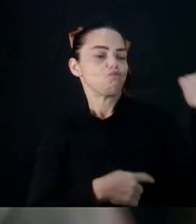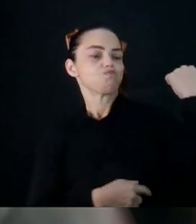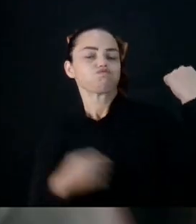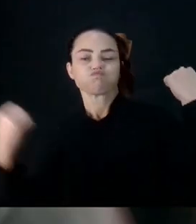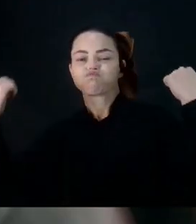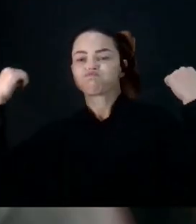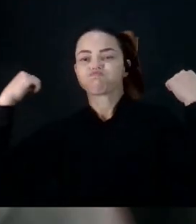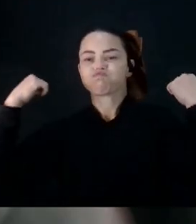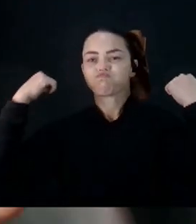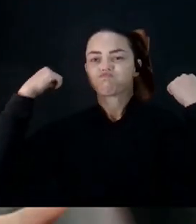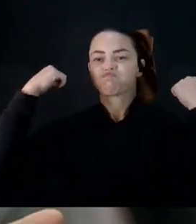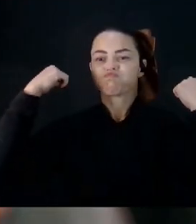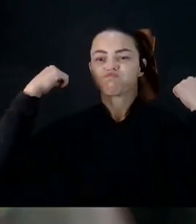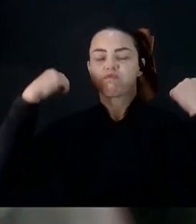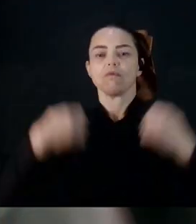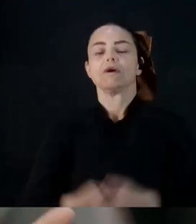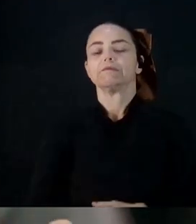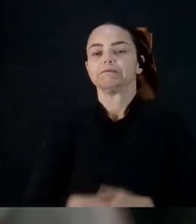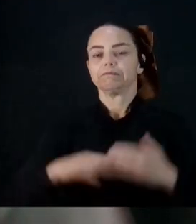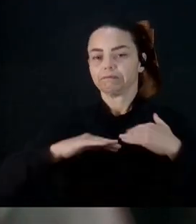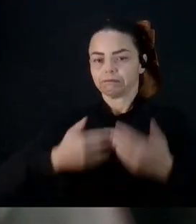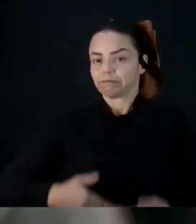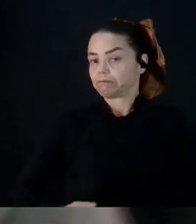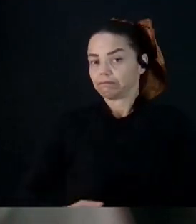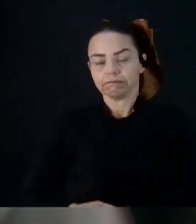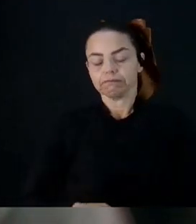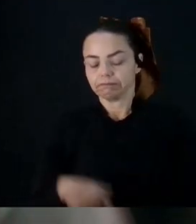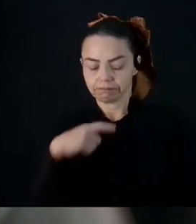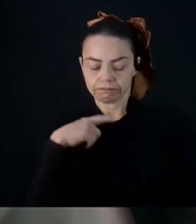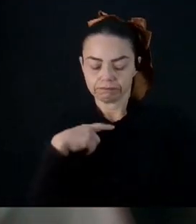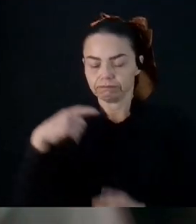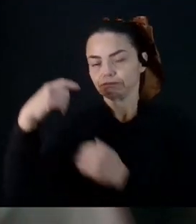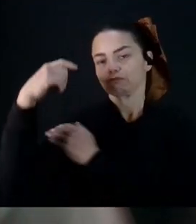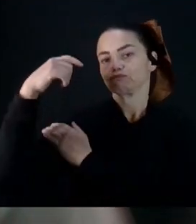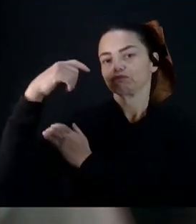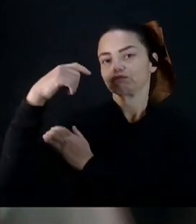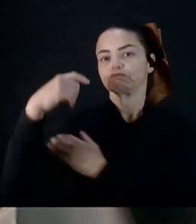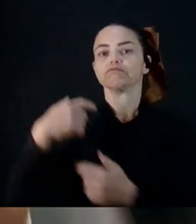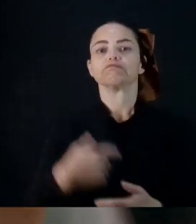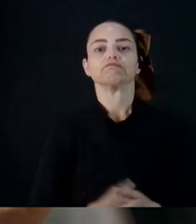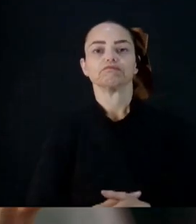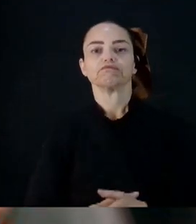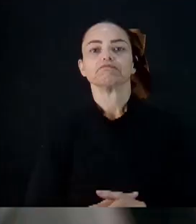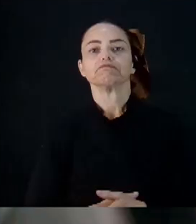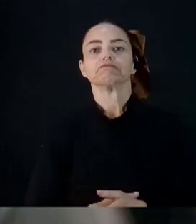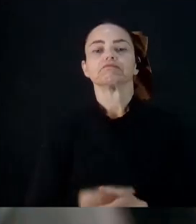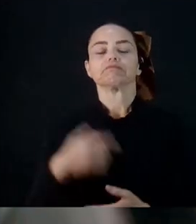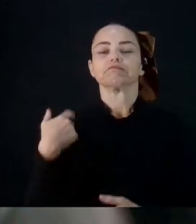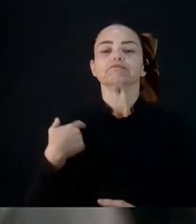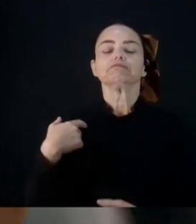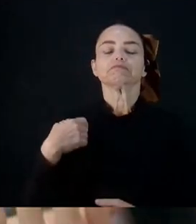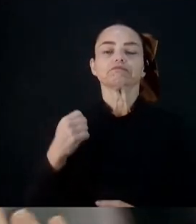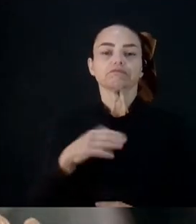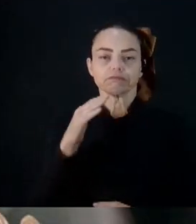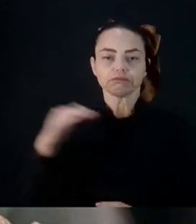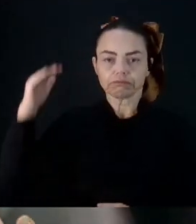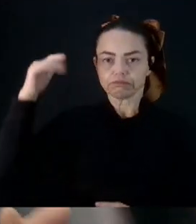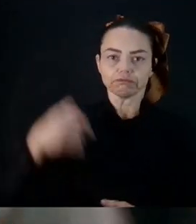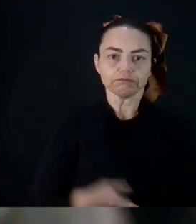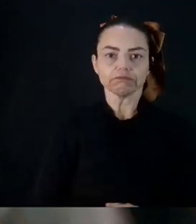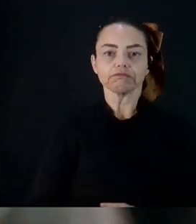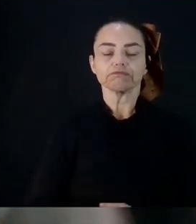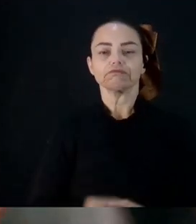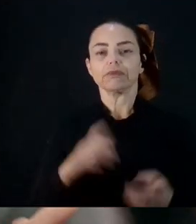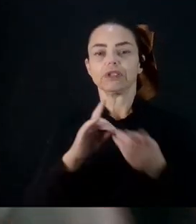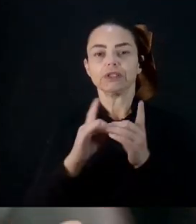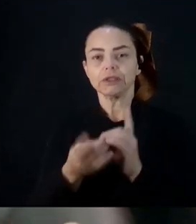ó. E nem sempre o corpo fisiologicamente vai ter aquele músculo que ele quer. Tem que chegar numa fase adulta que assim vai estar com os hormônios